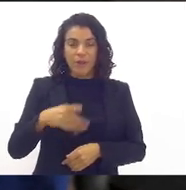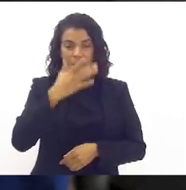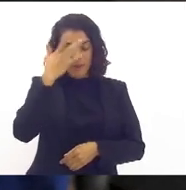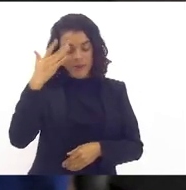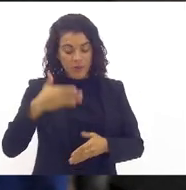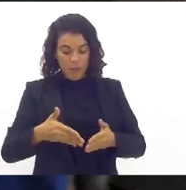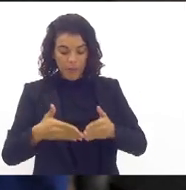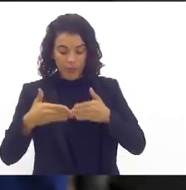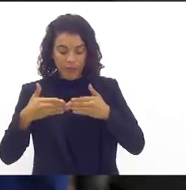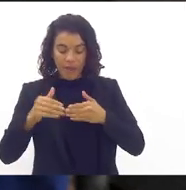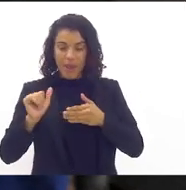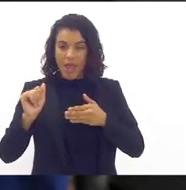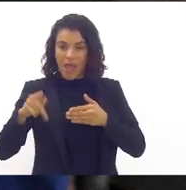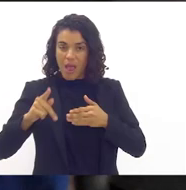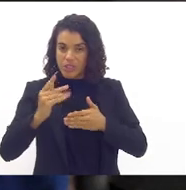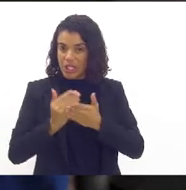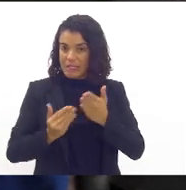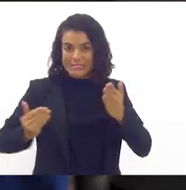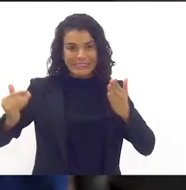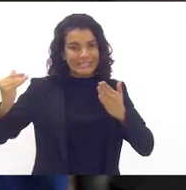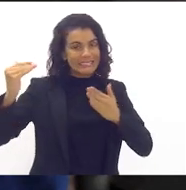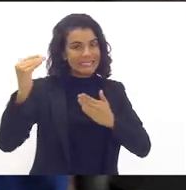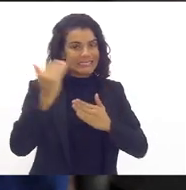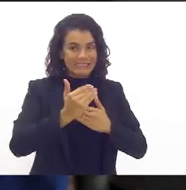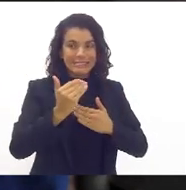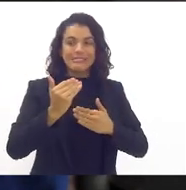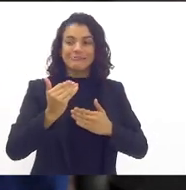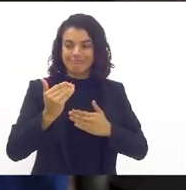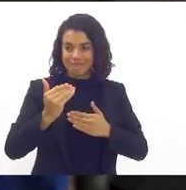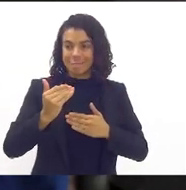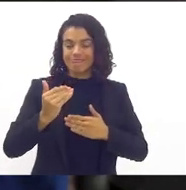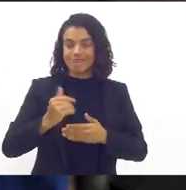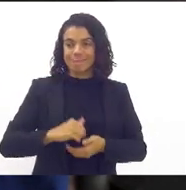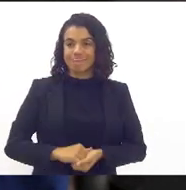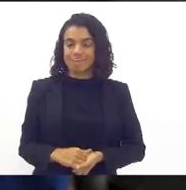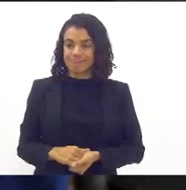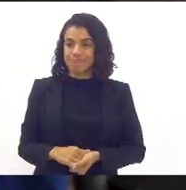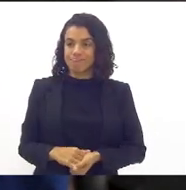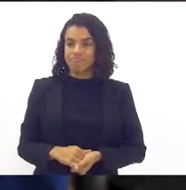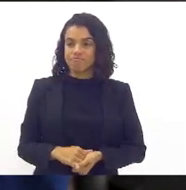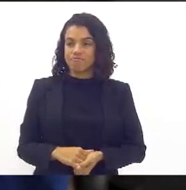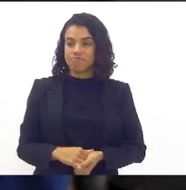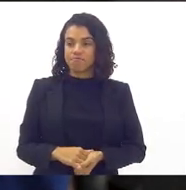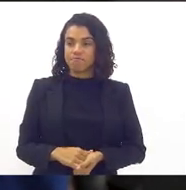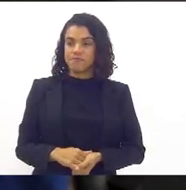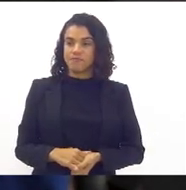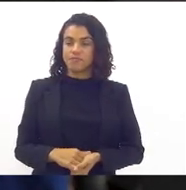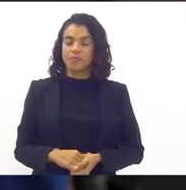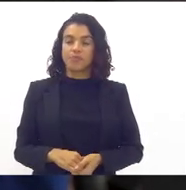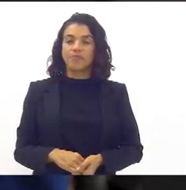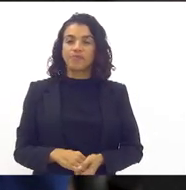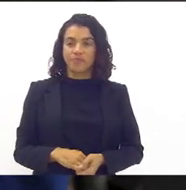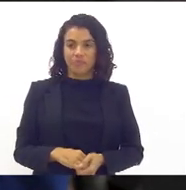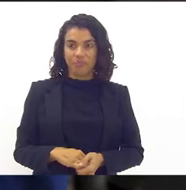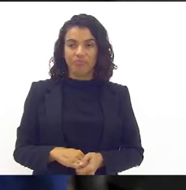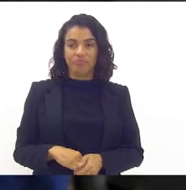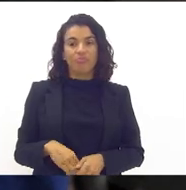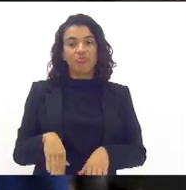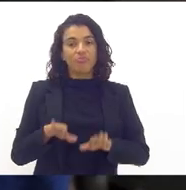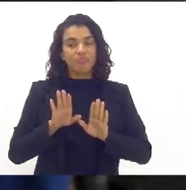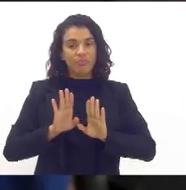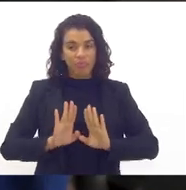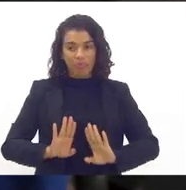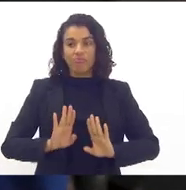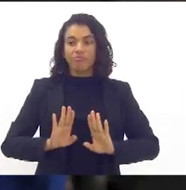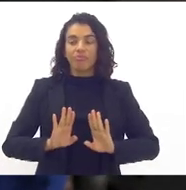pensionistas, passou de passagem os ativos. Mas eu entrei para